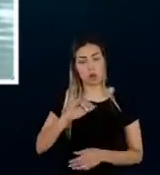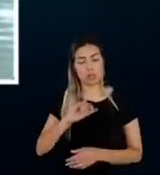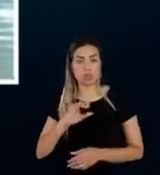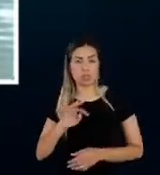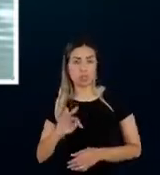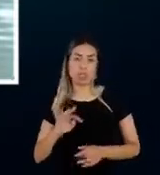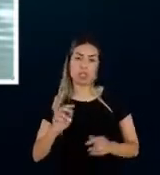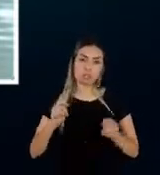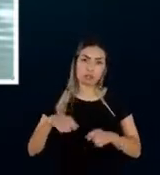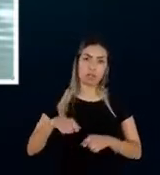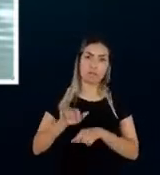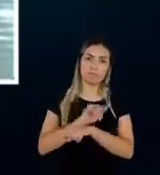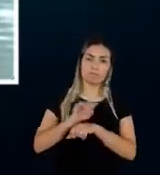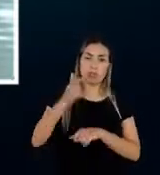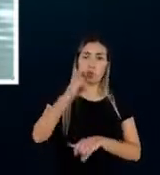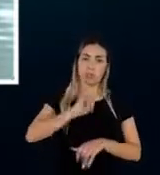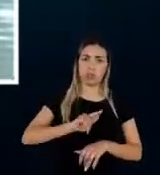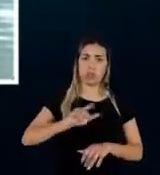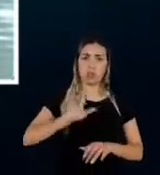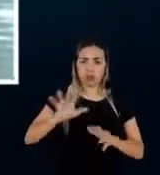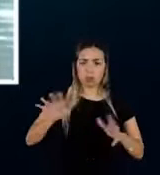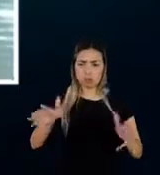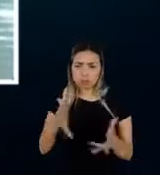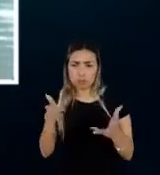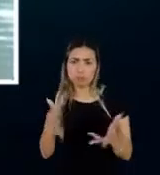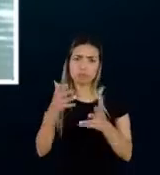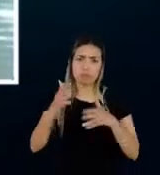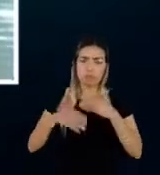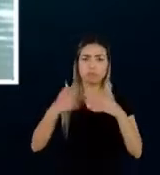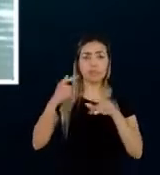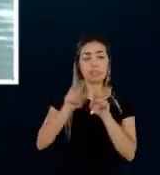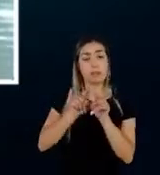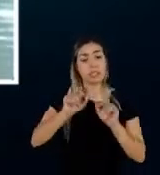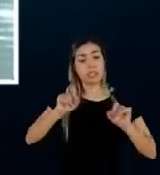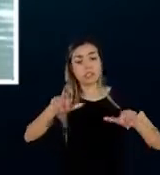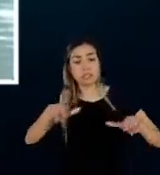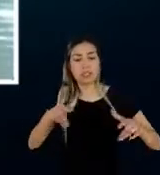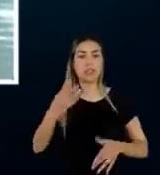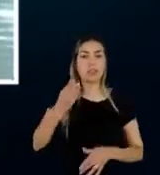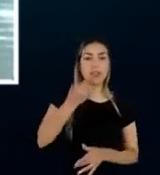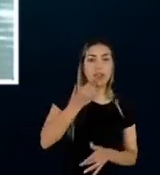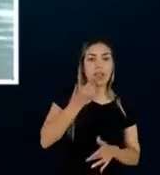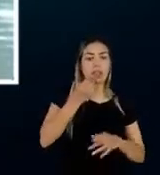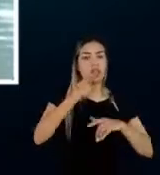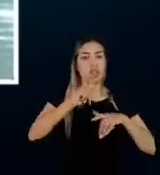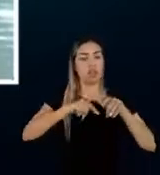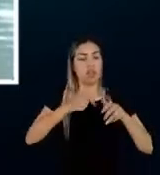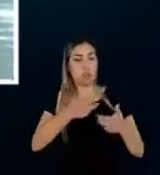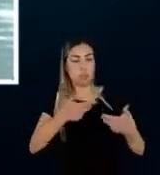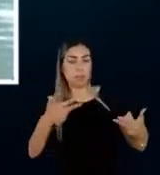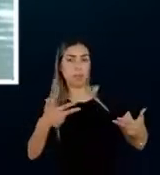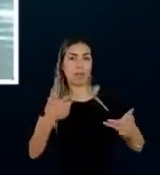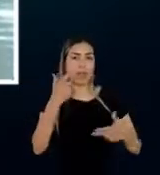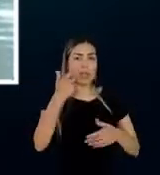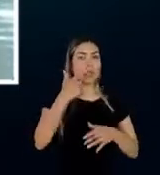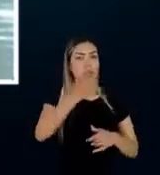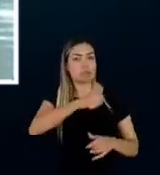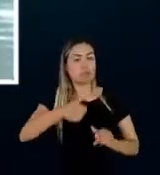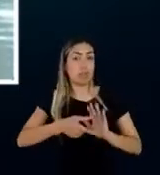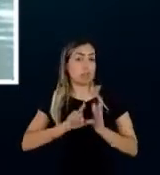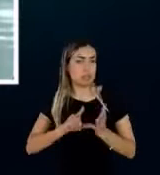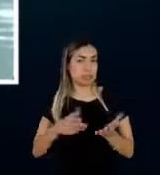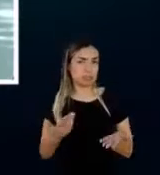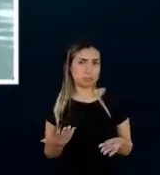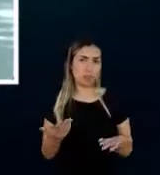estão capacitados para fazer isso, não só desenvolvimento, mas também certificações, testes, equipamentos, conformidades, etc. Então, isso